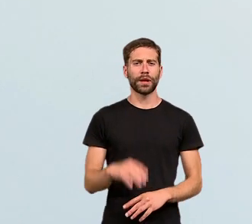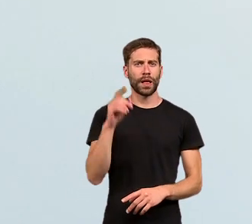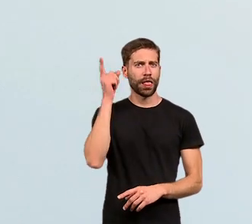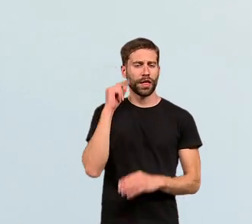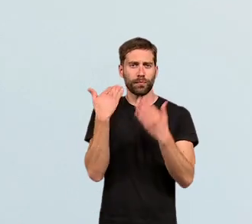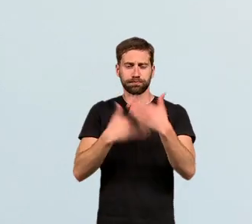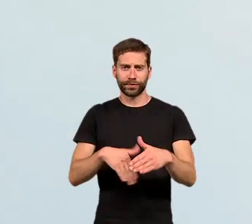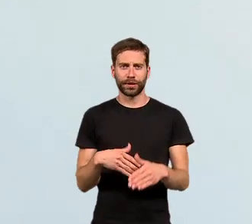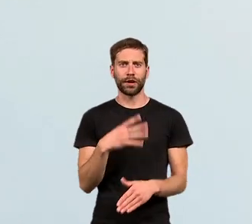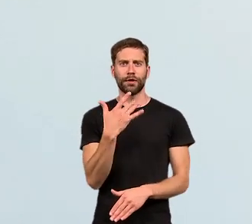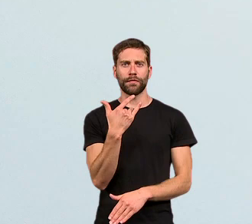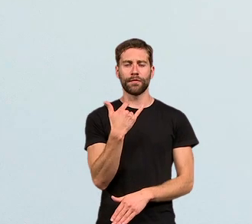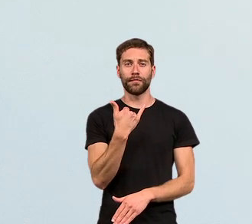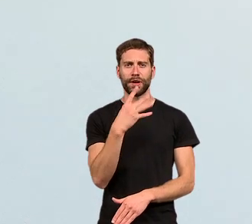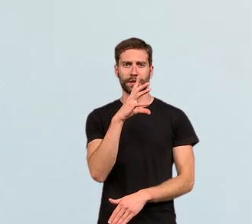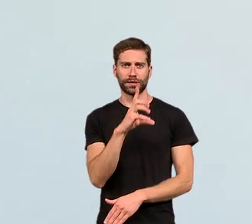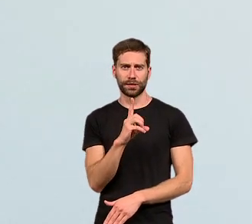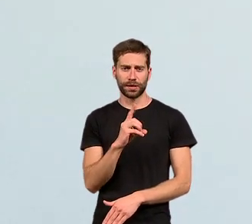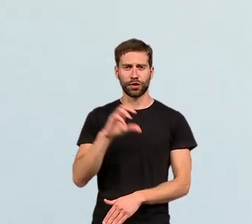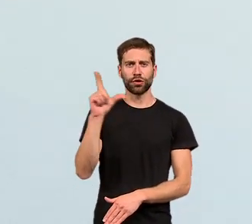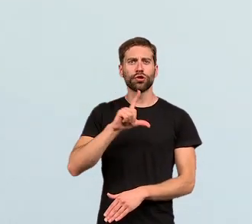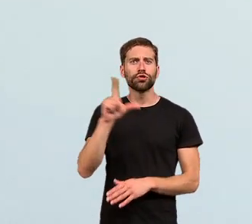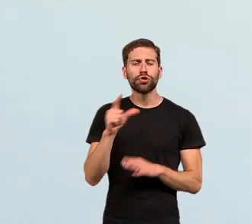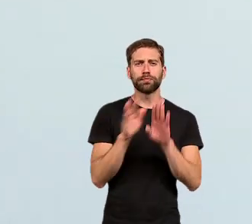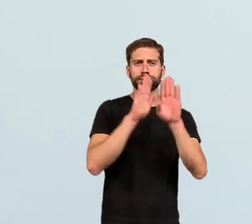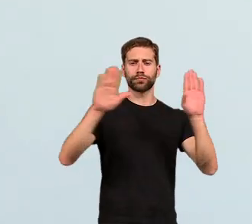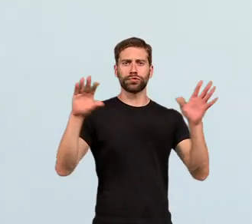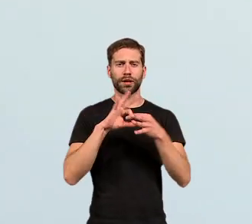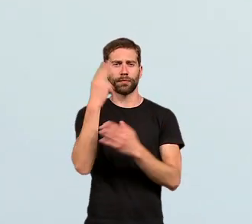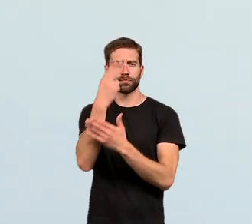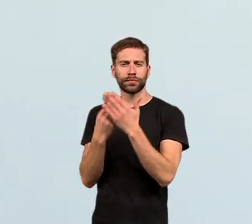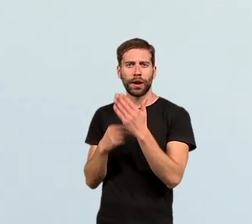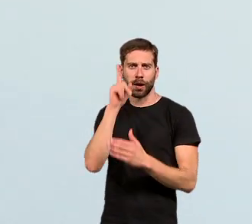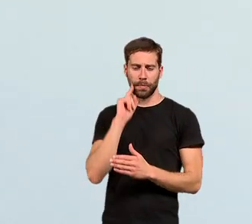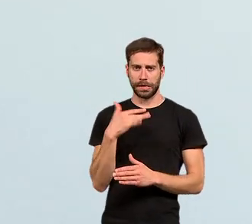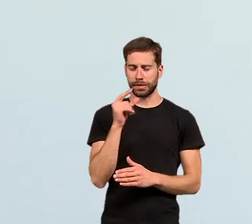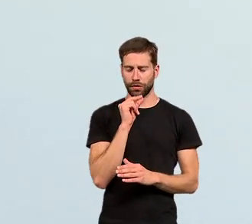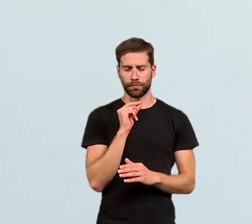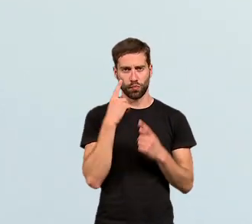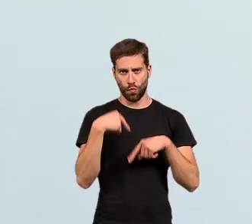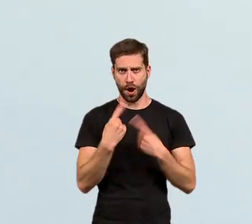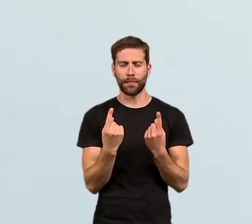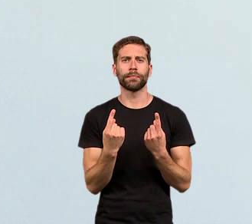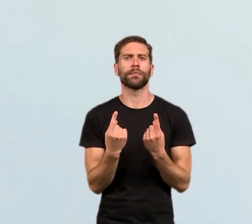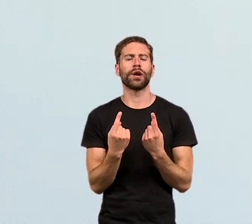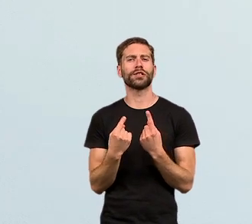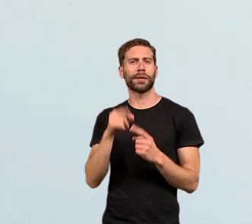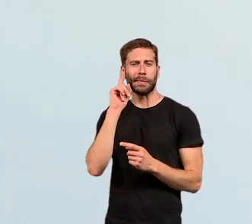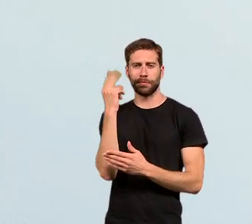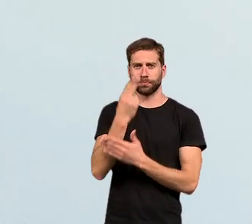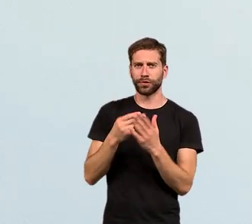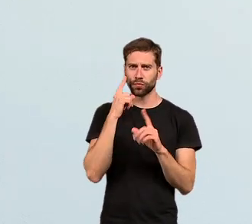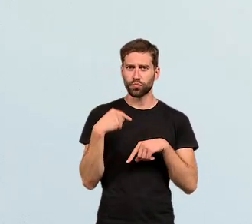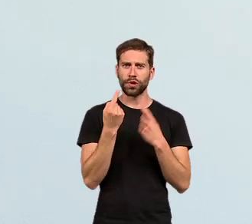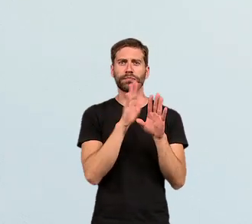Até ao dia 26 de julho, podemos visitar uma exposição de pintura de Xana Abreu no Museu da Água, em Coimbra. Sem Chão dá título a esta